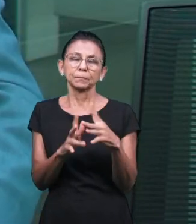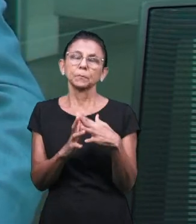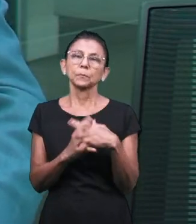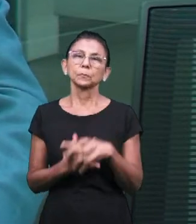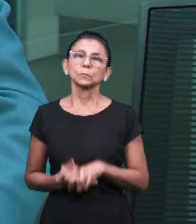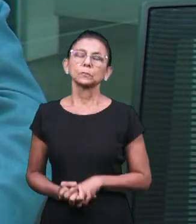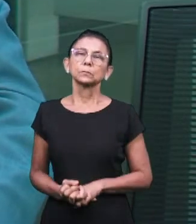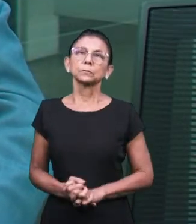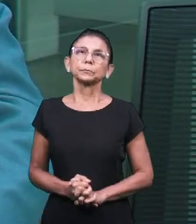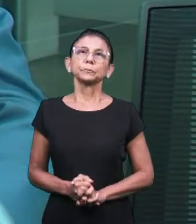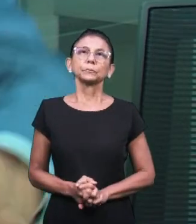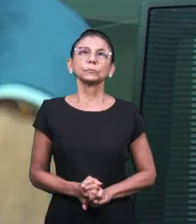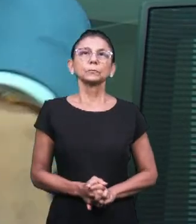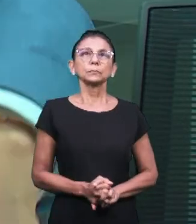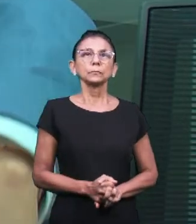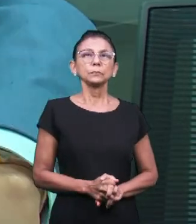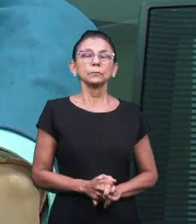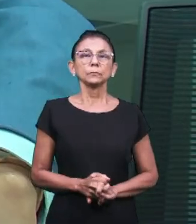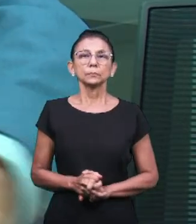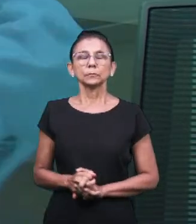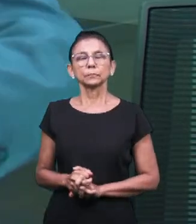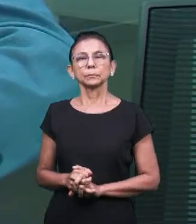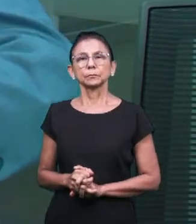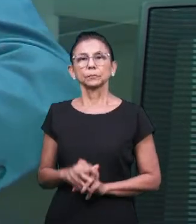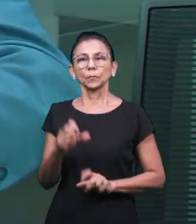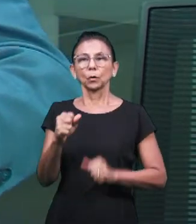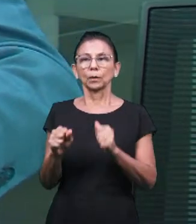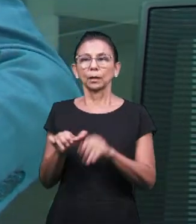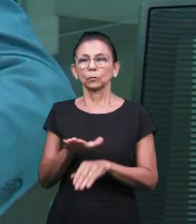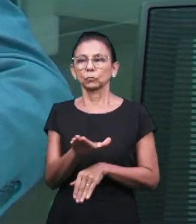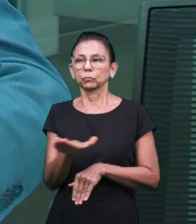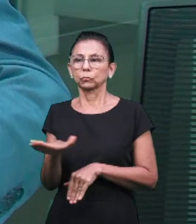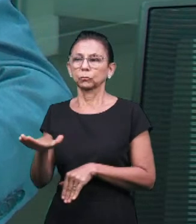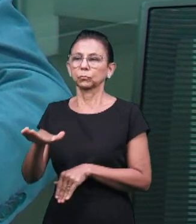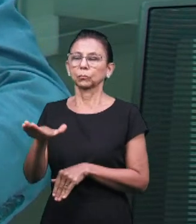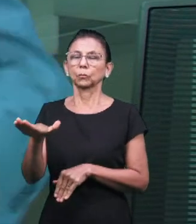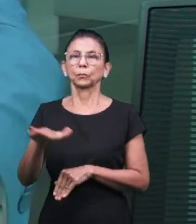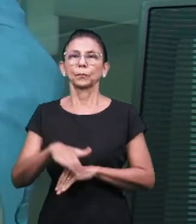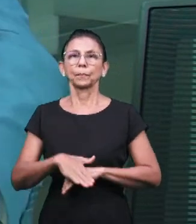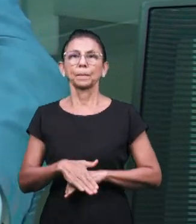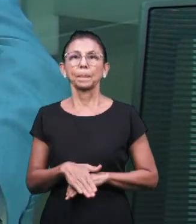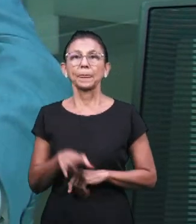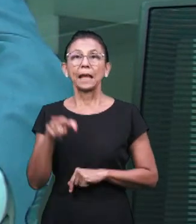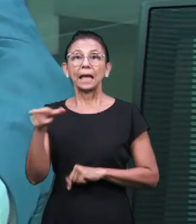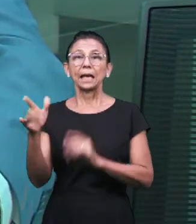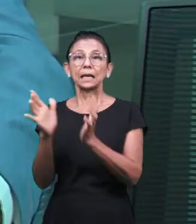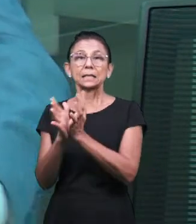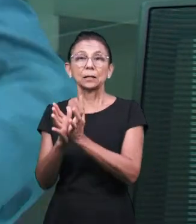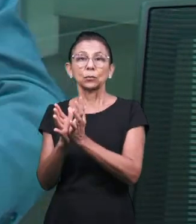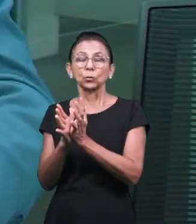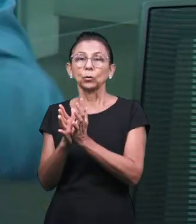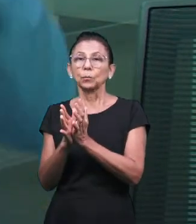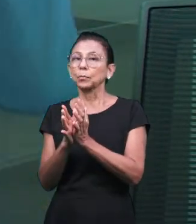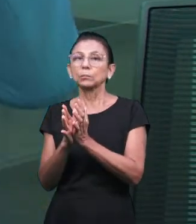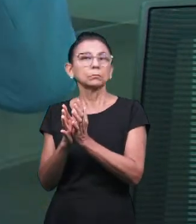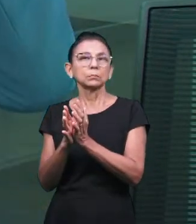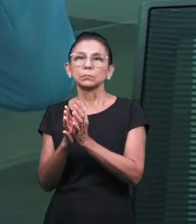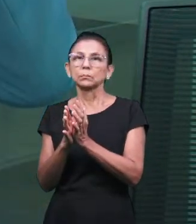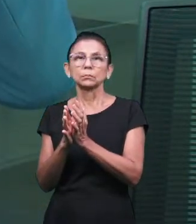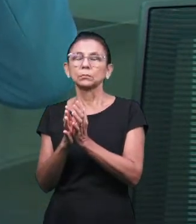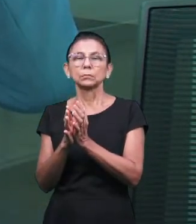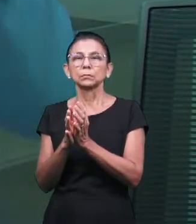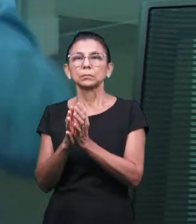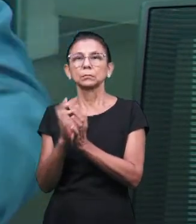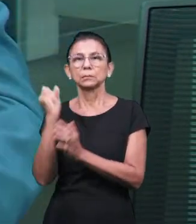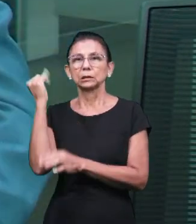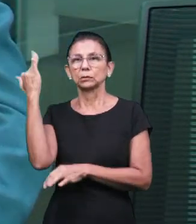O carro é o carro que vai para lá. E esse grupo não estava na madrugada. O Dom veio, nós estávamos reunidos na madrugada, e esse grupo